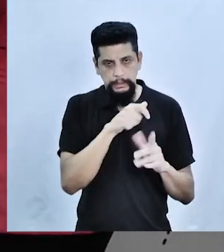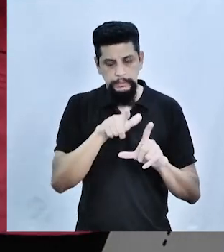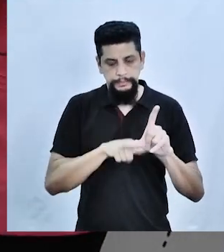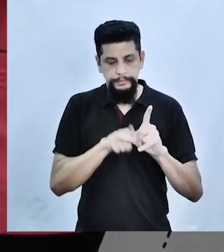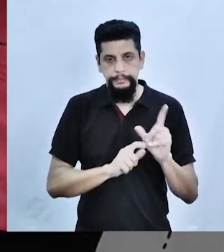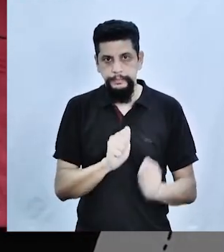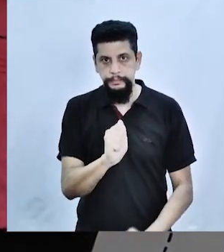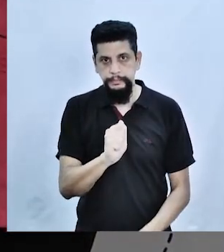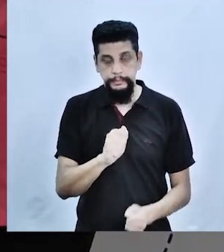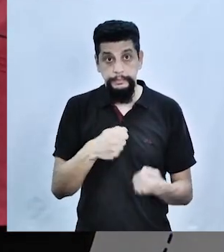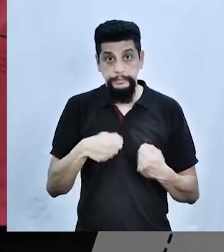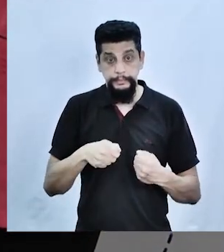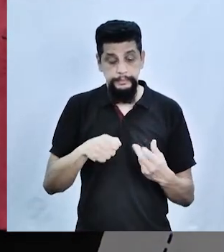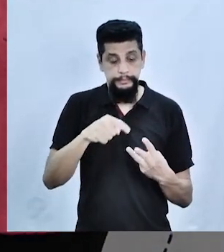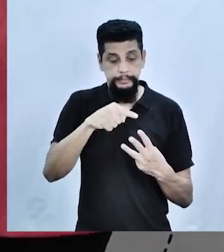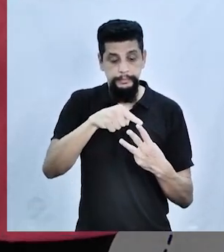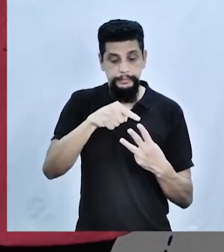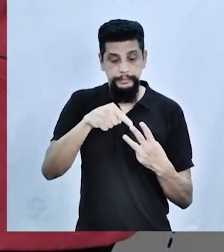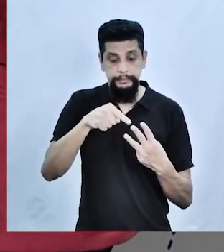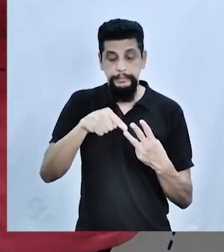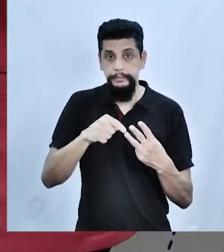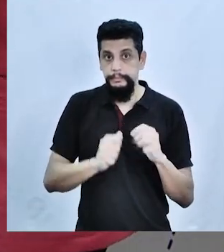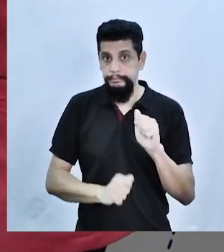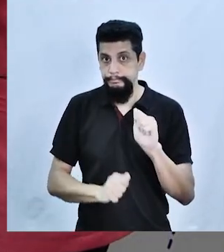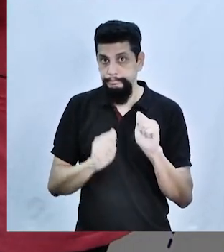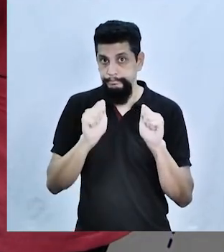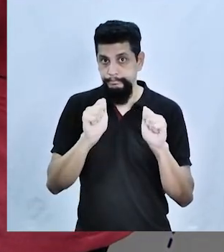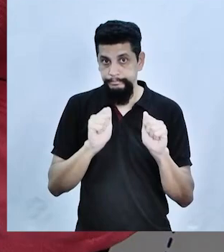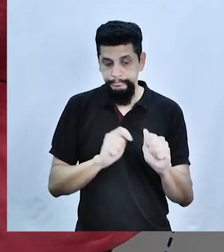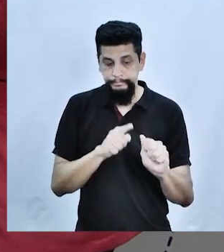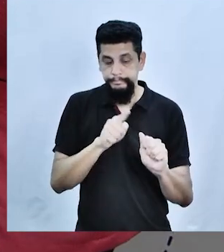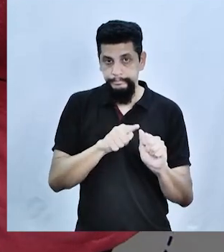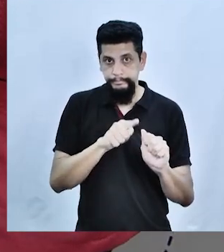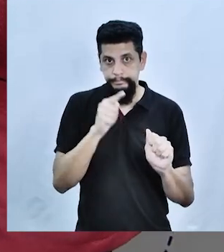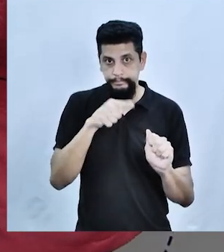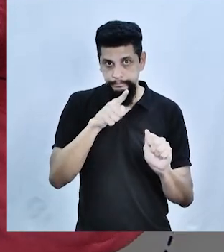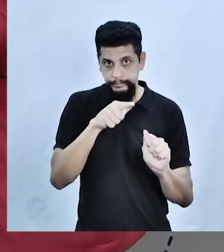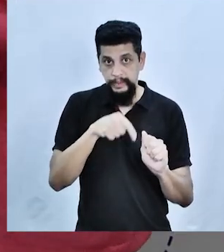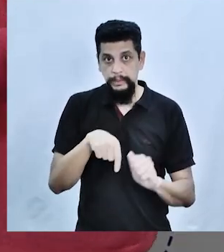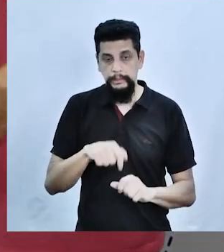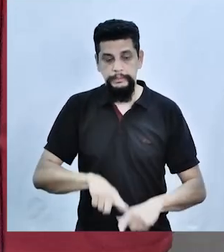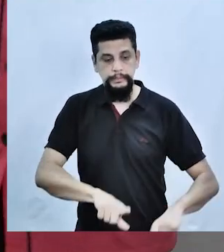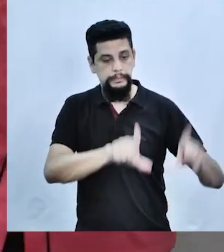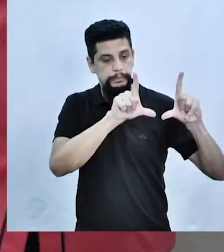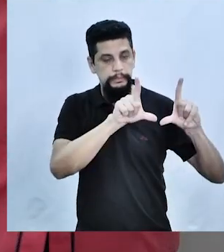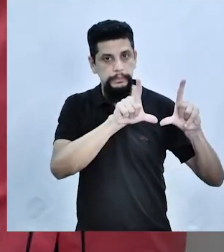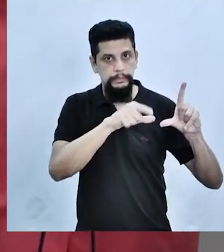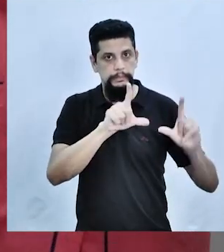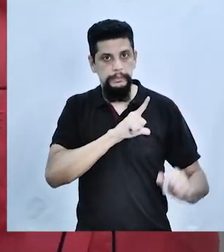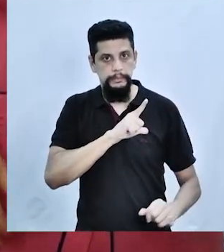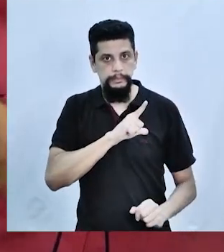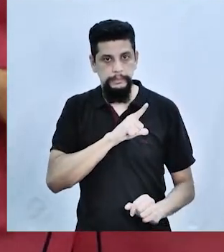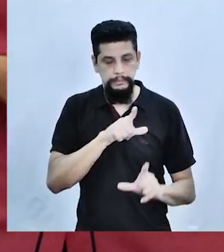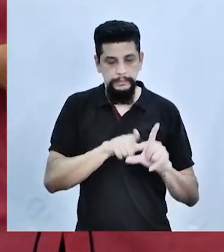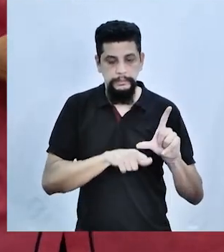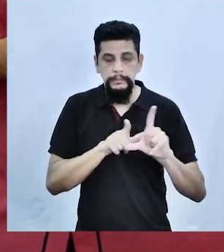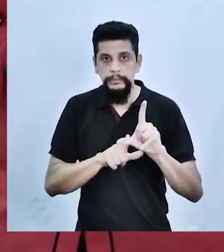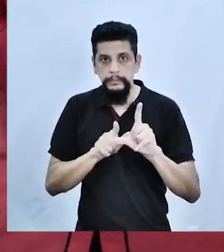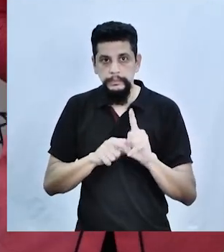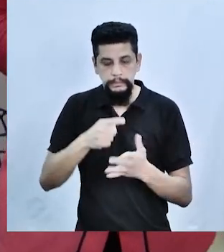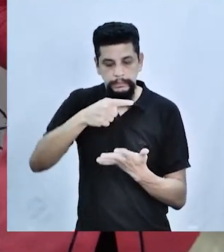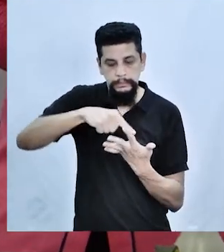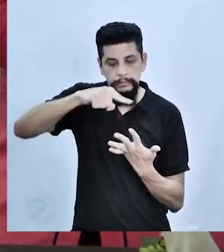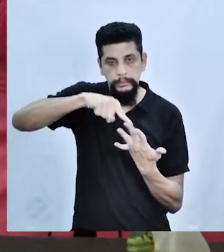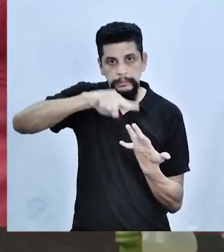Pode fazer. Tá? Porque nós vamos precisar dos três As. Isso. Tá? Lá na tua tela também tá aparecendo as letras que a